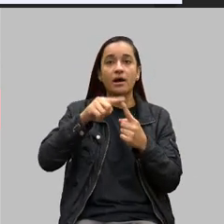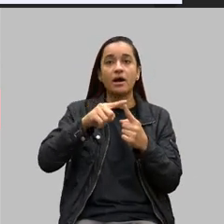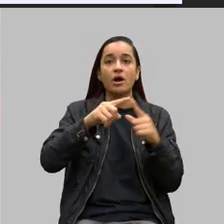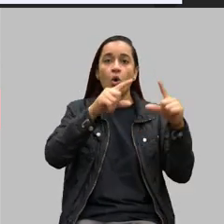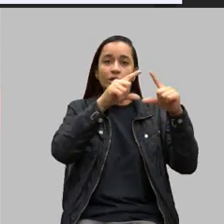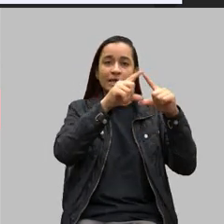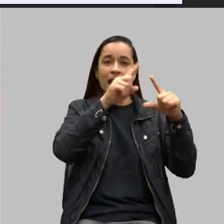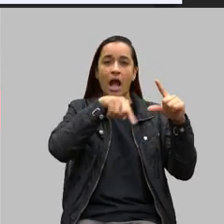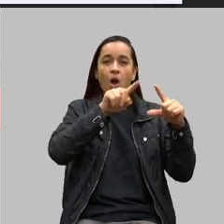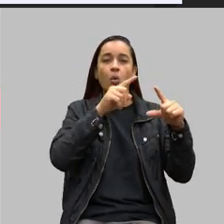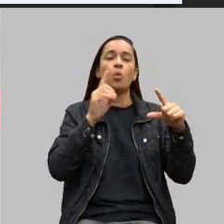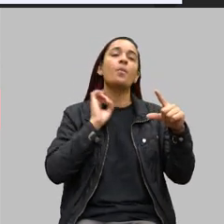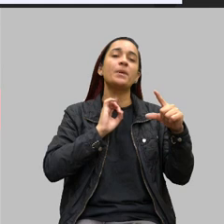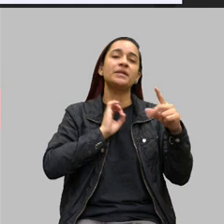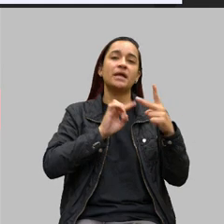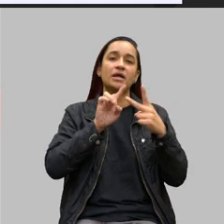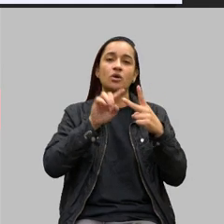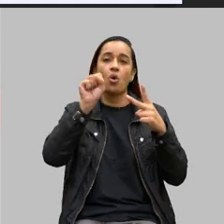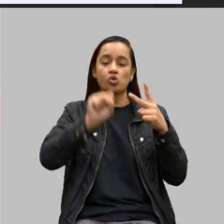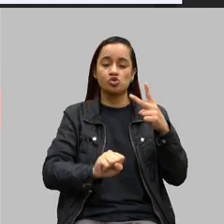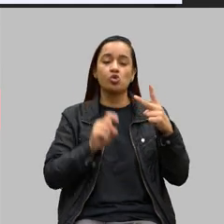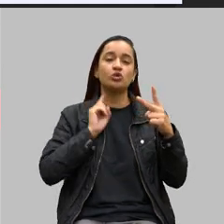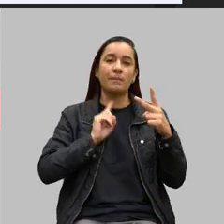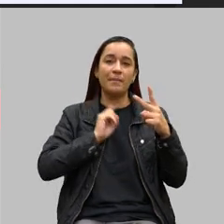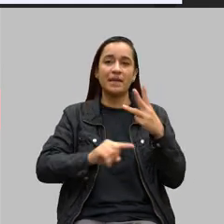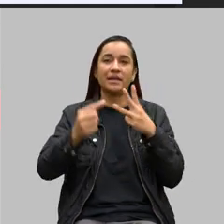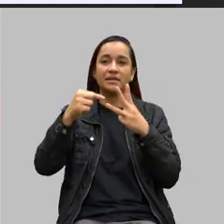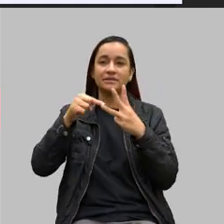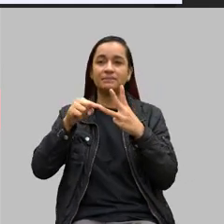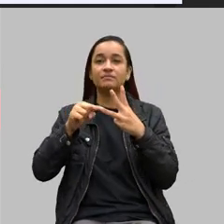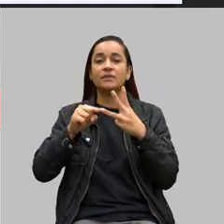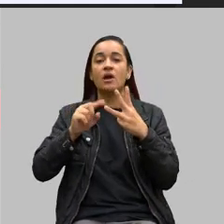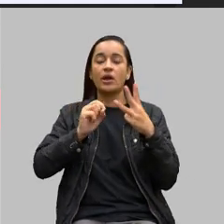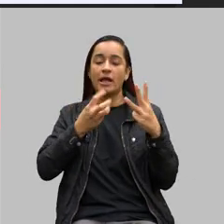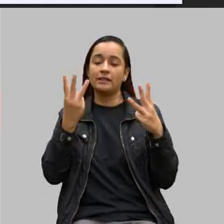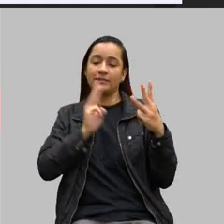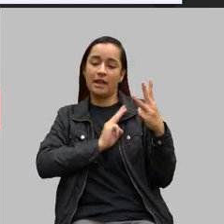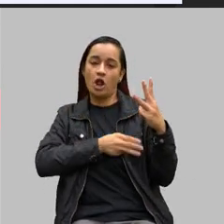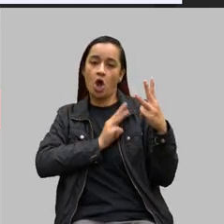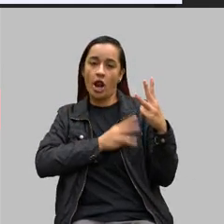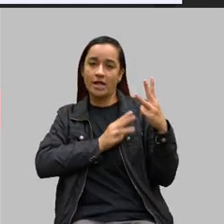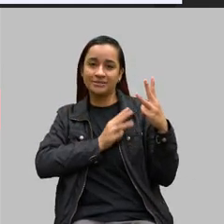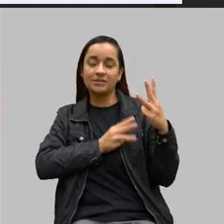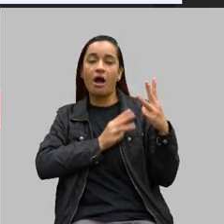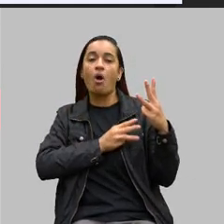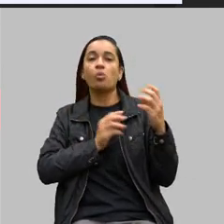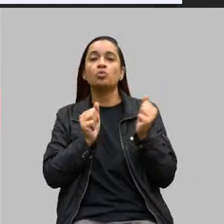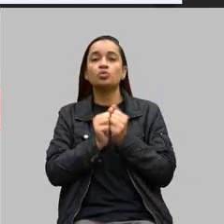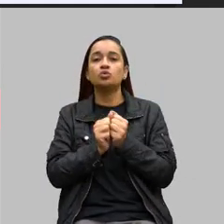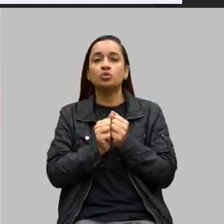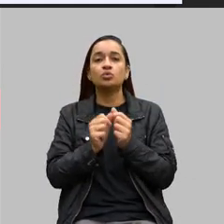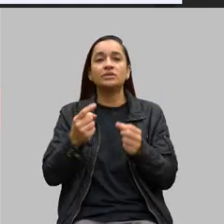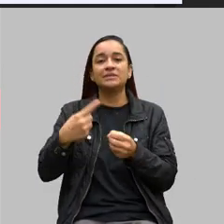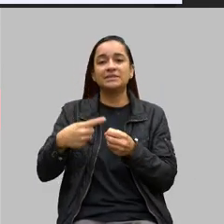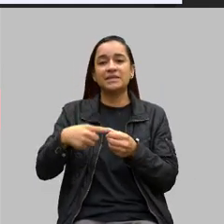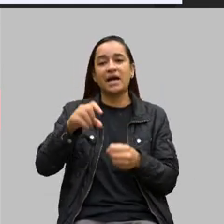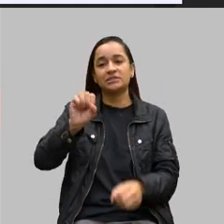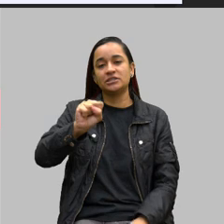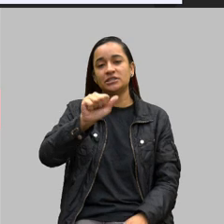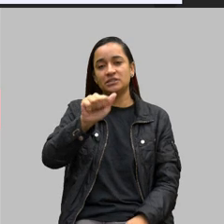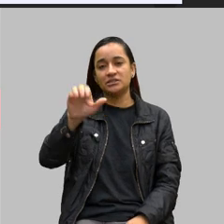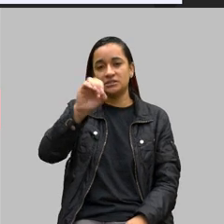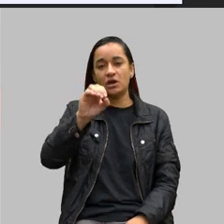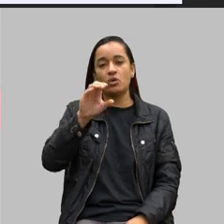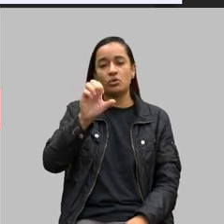a vias do café né ligando Três Corações a a cidade aqui do nosso querido Deputado arandes né São Sebastião do Paraíso tivemos junto lá